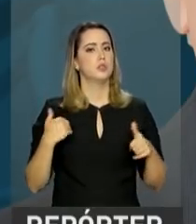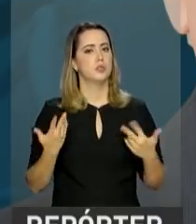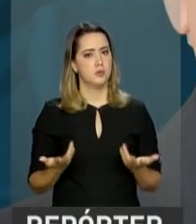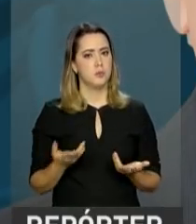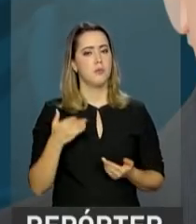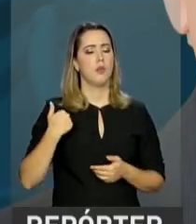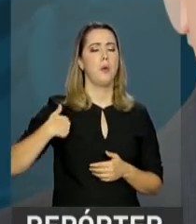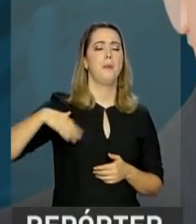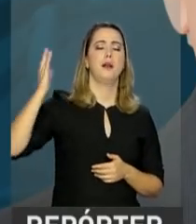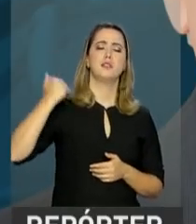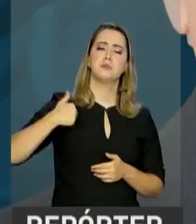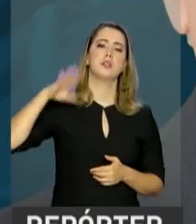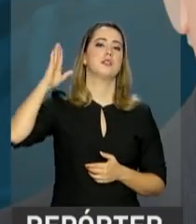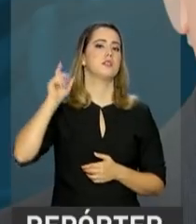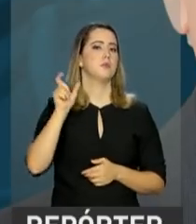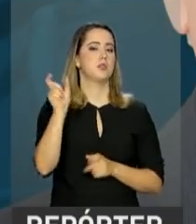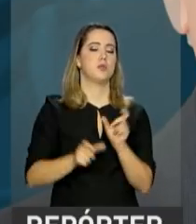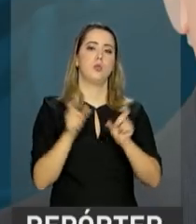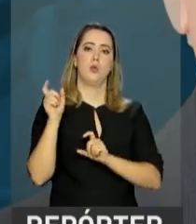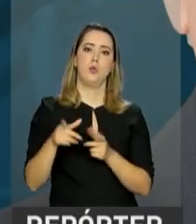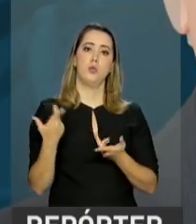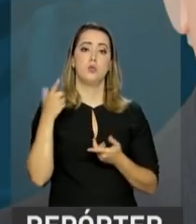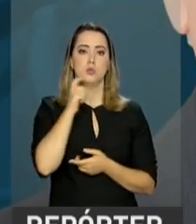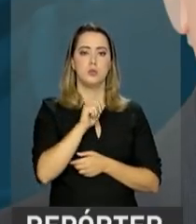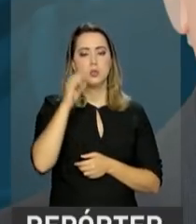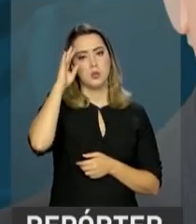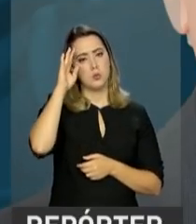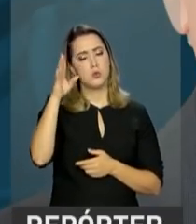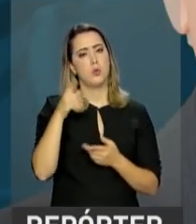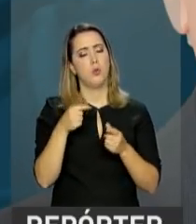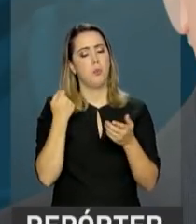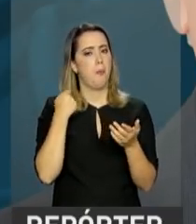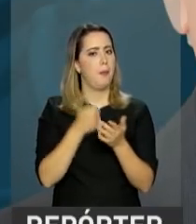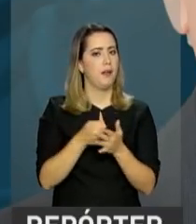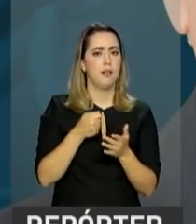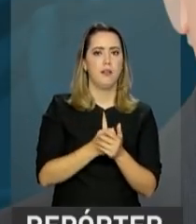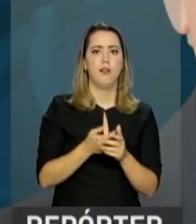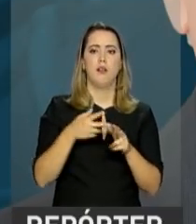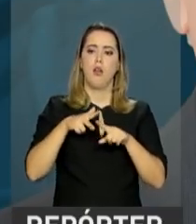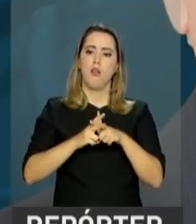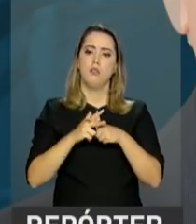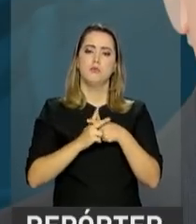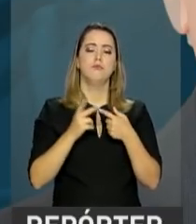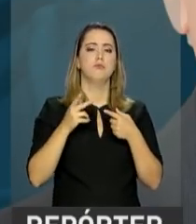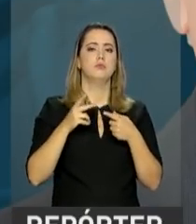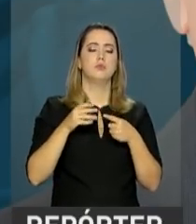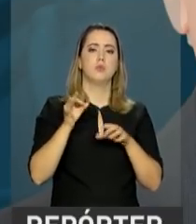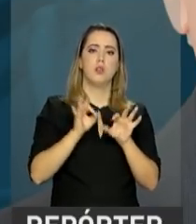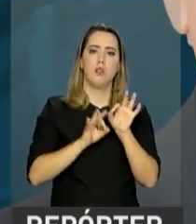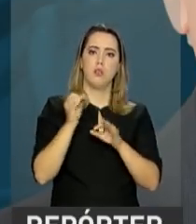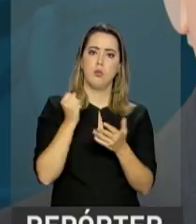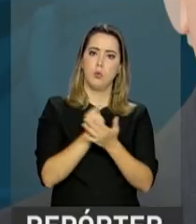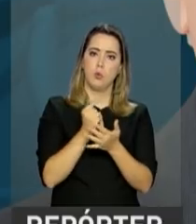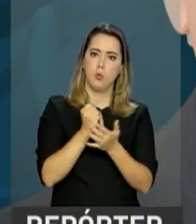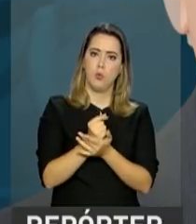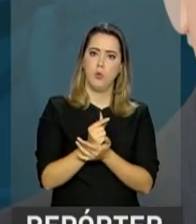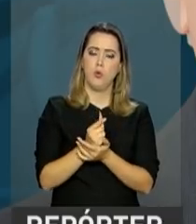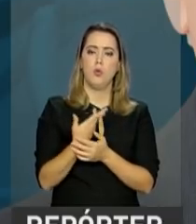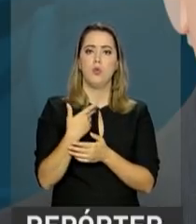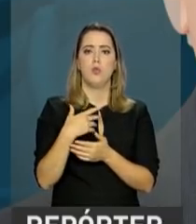mais muito mais pessoas realizaram talvez uma pequena reforma farão aquela compra